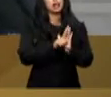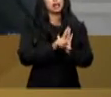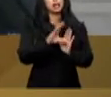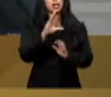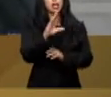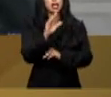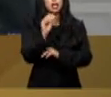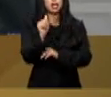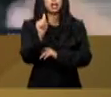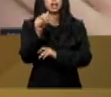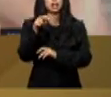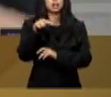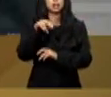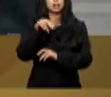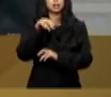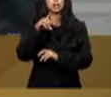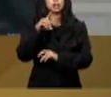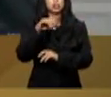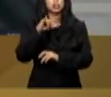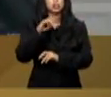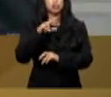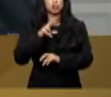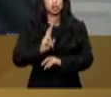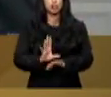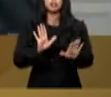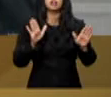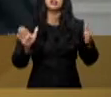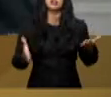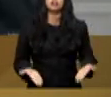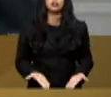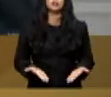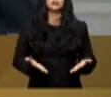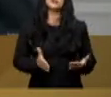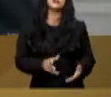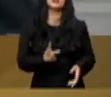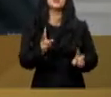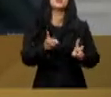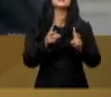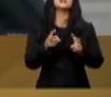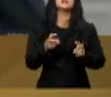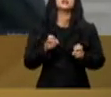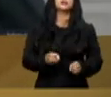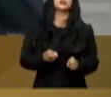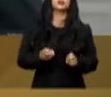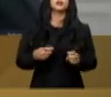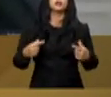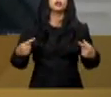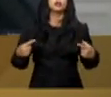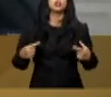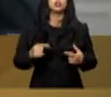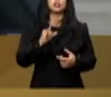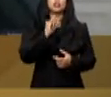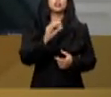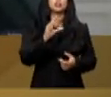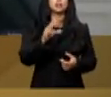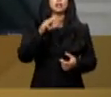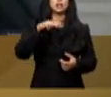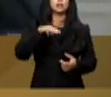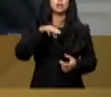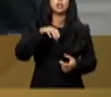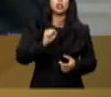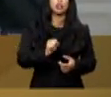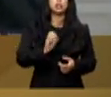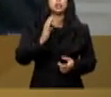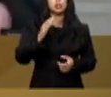Candir. A partir disso, verifico que o convênio ICMS 93 de